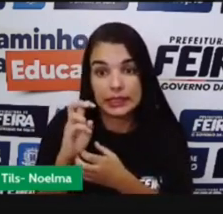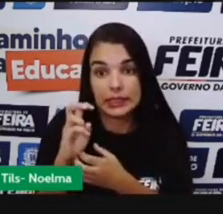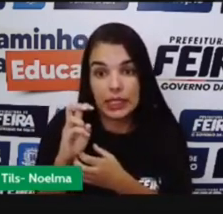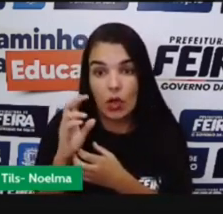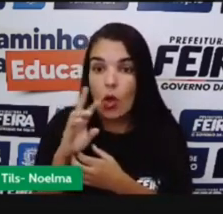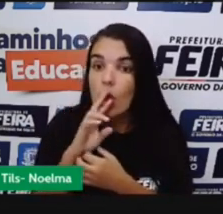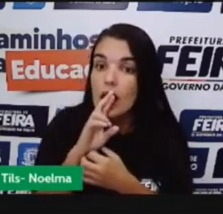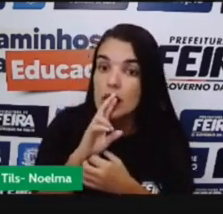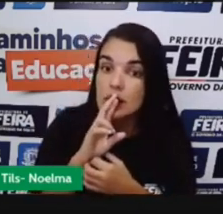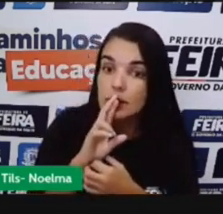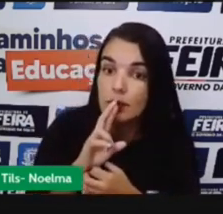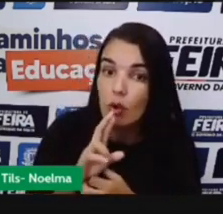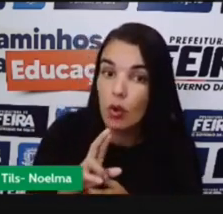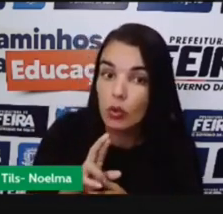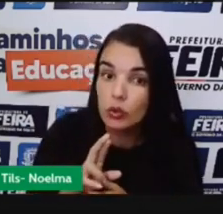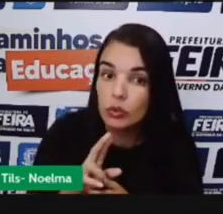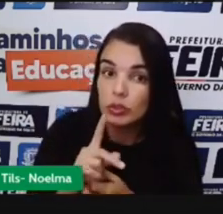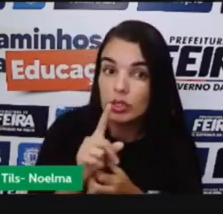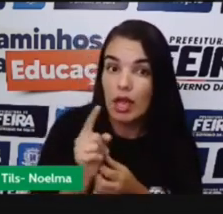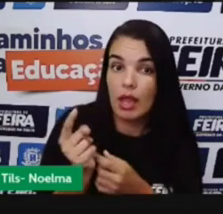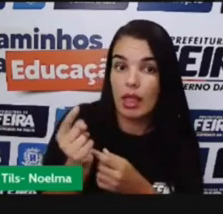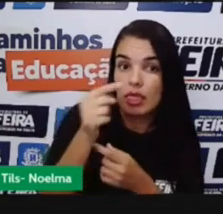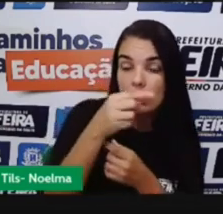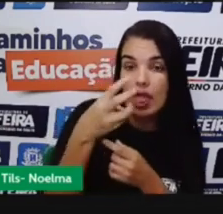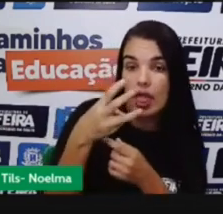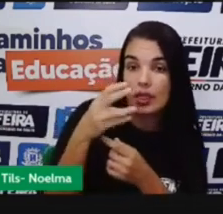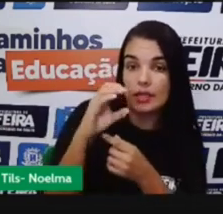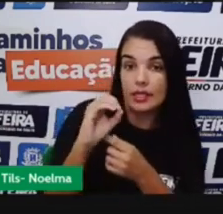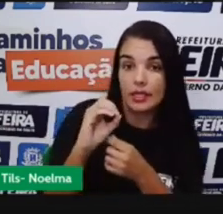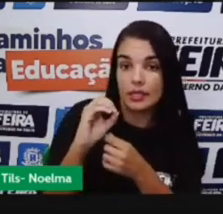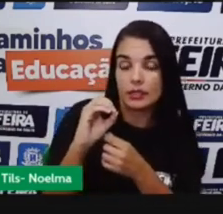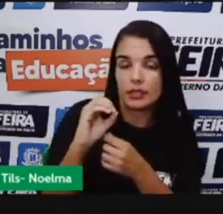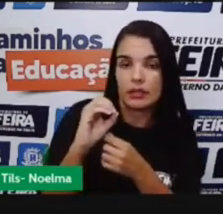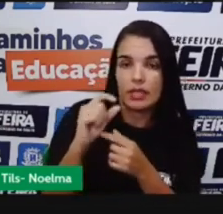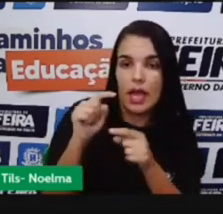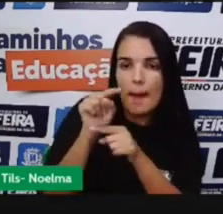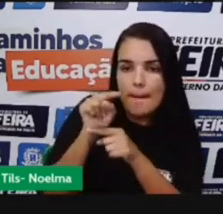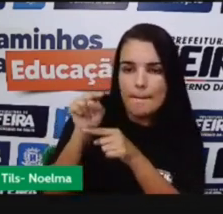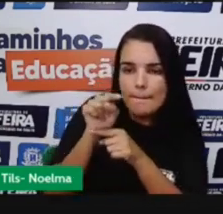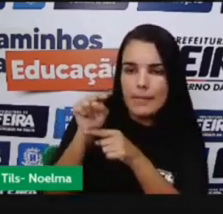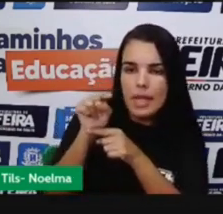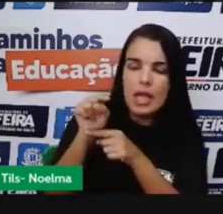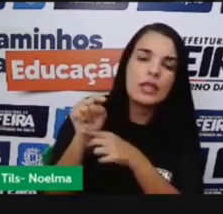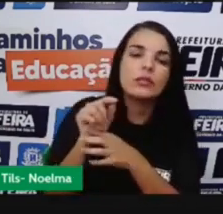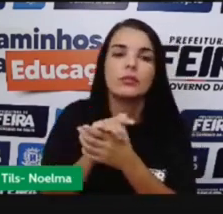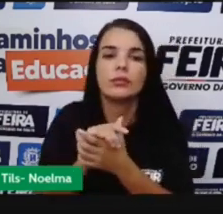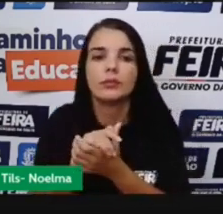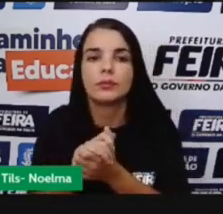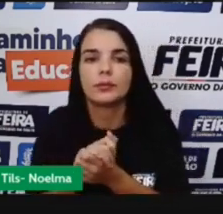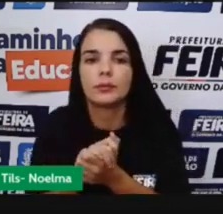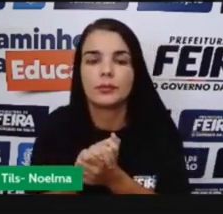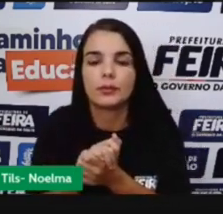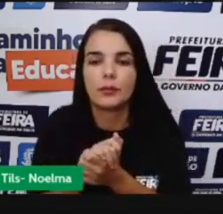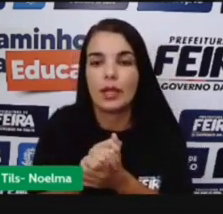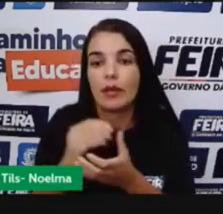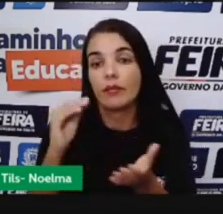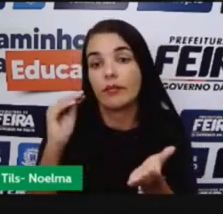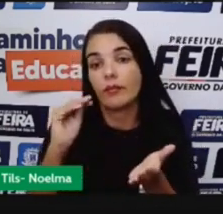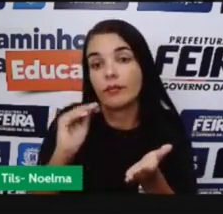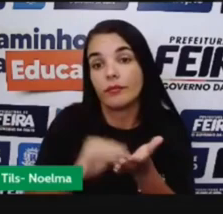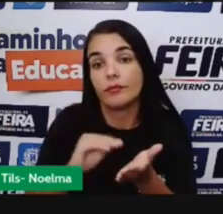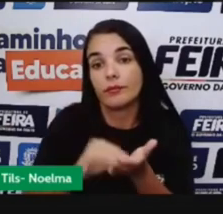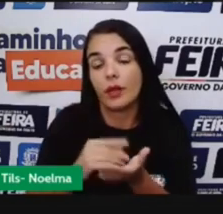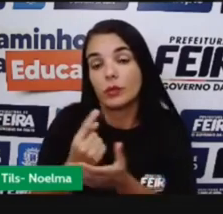certo? 5 vezes 6 é quanto? 30. Para 31,